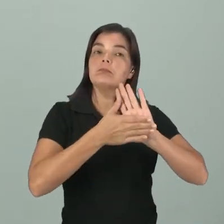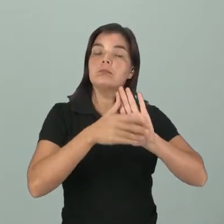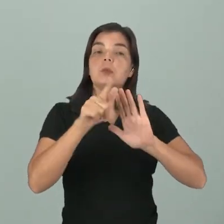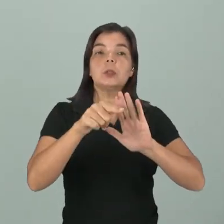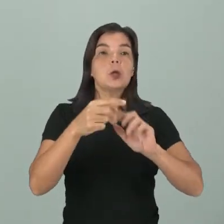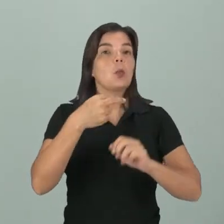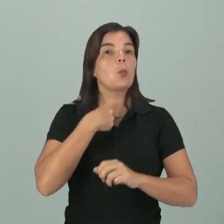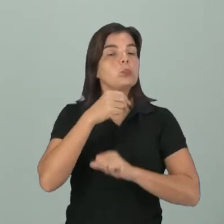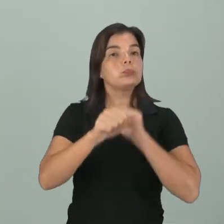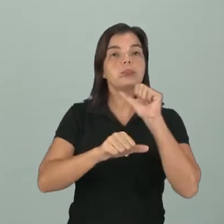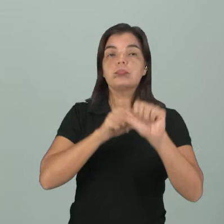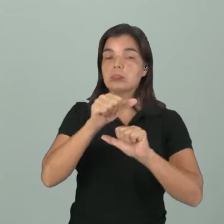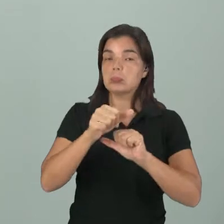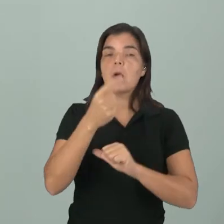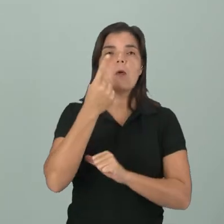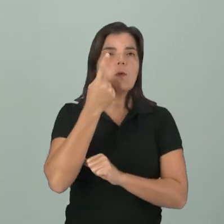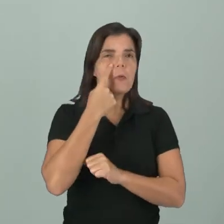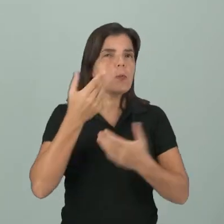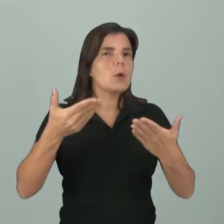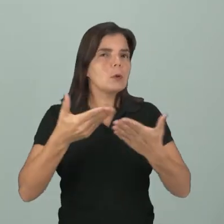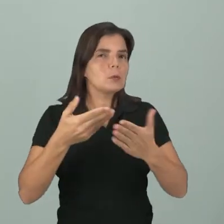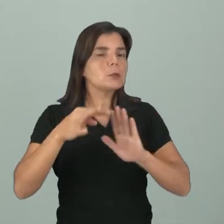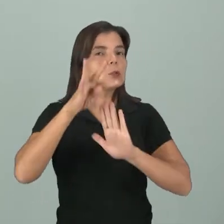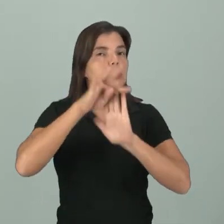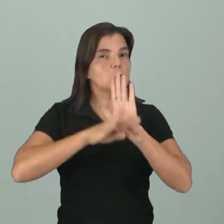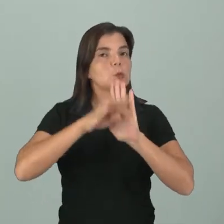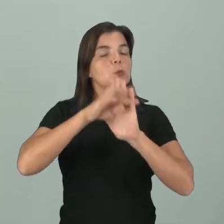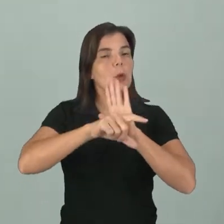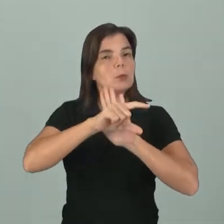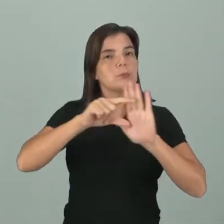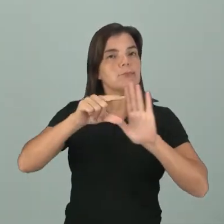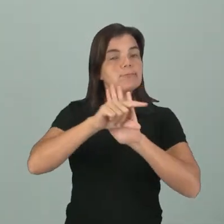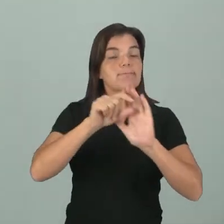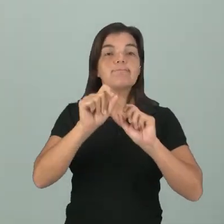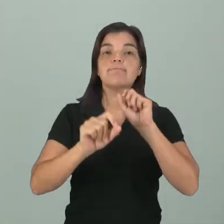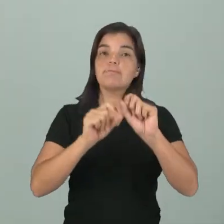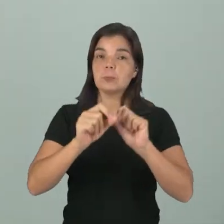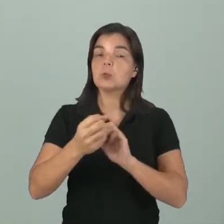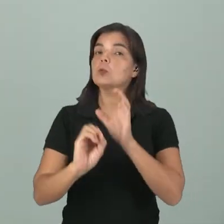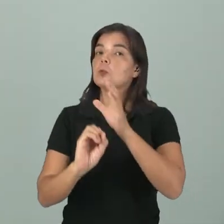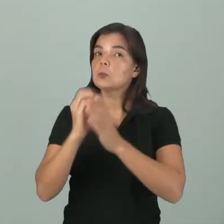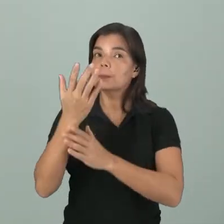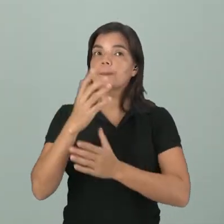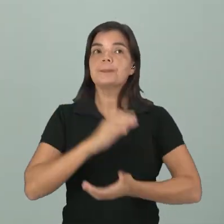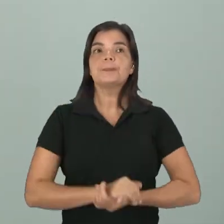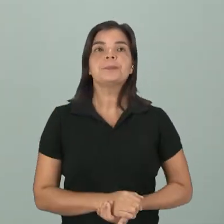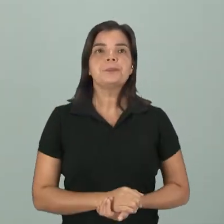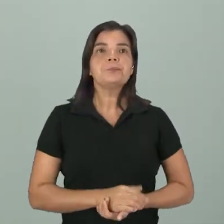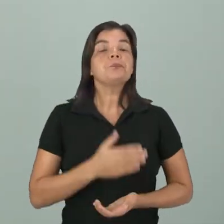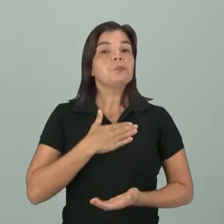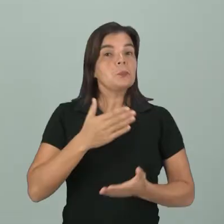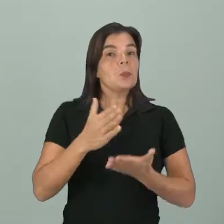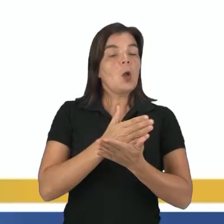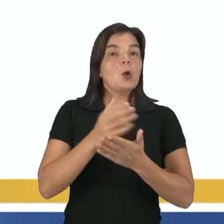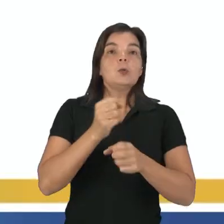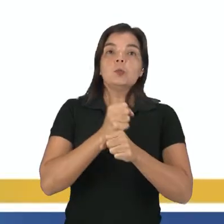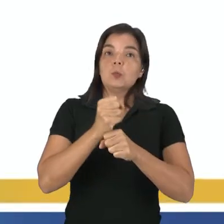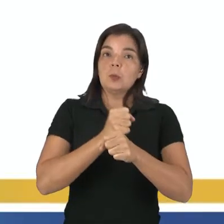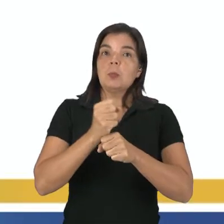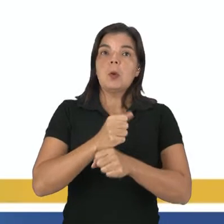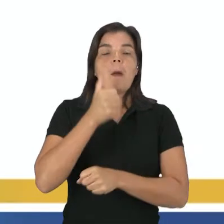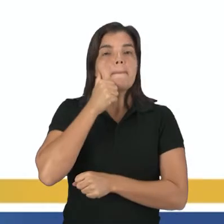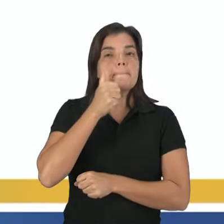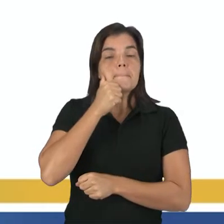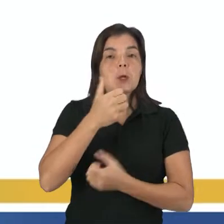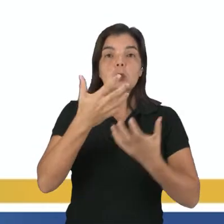é incontestável. Vamos observar esses trechos que indicam que se trata de fatos. Há algumas décadas,